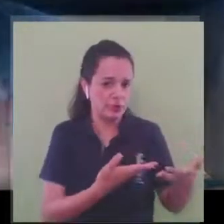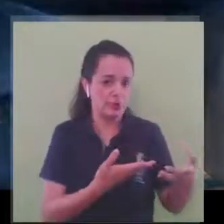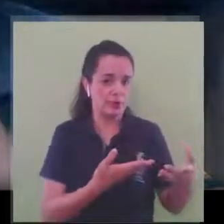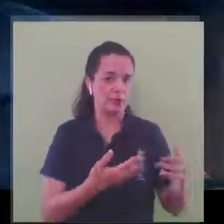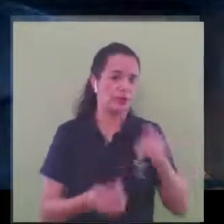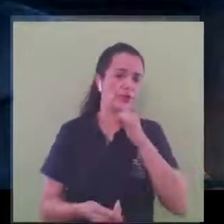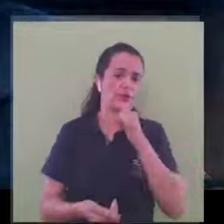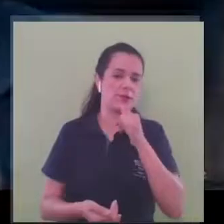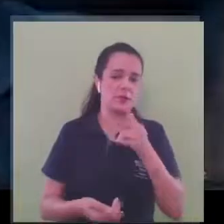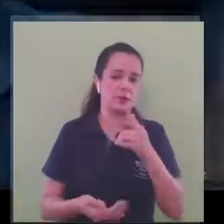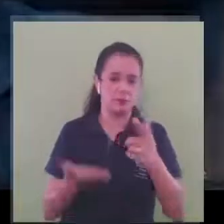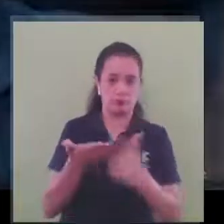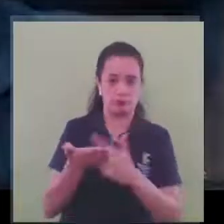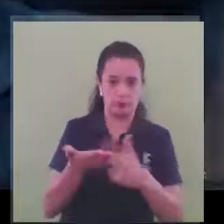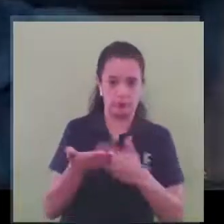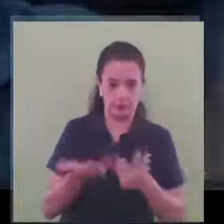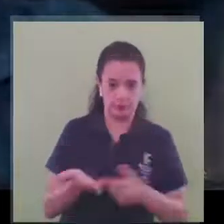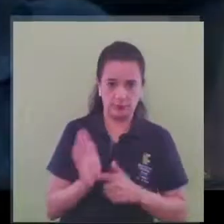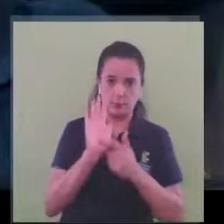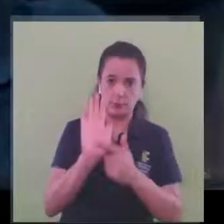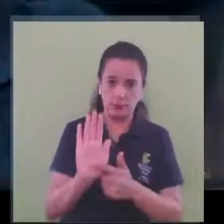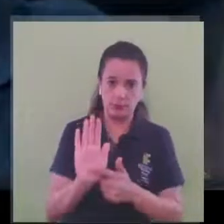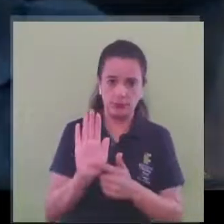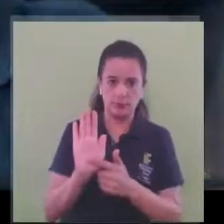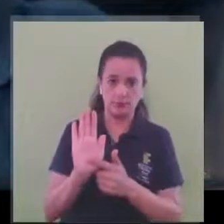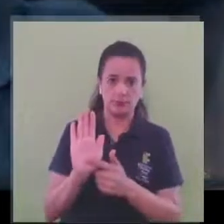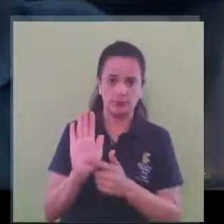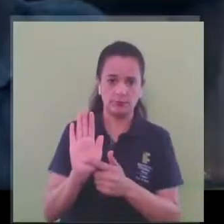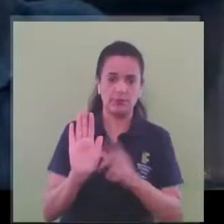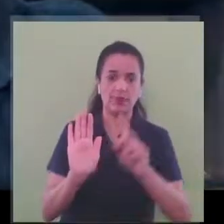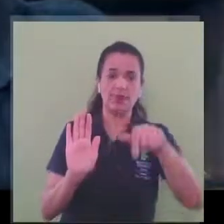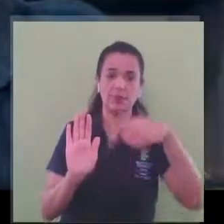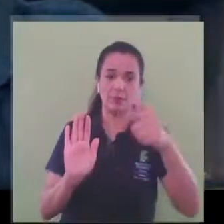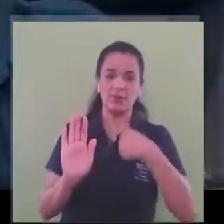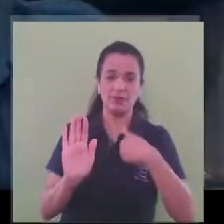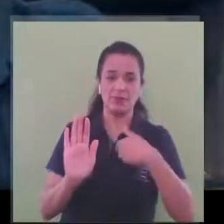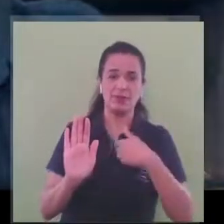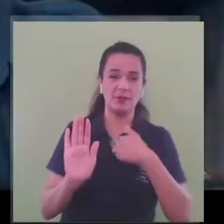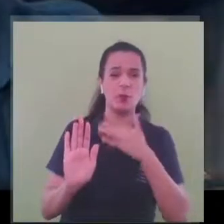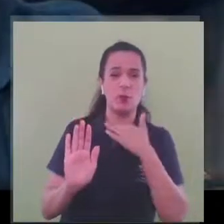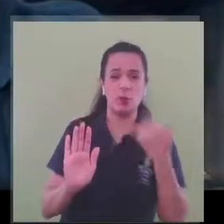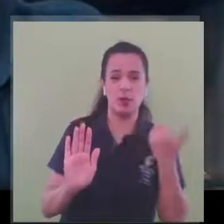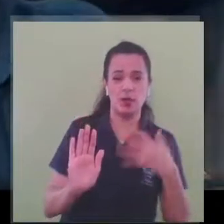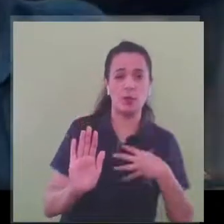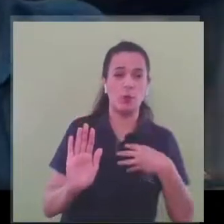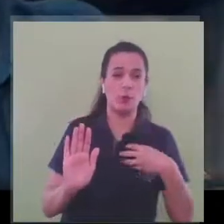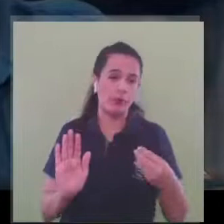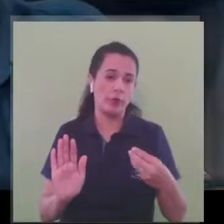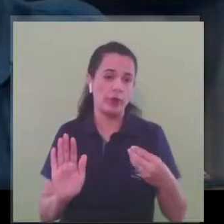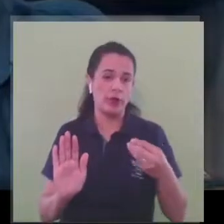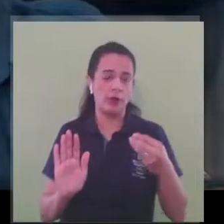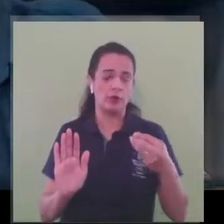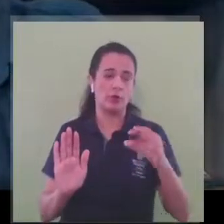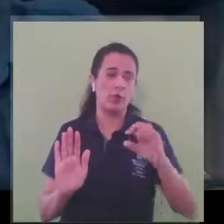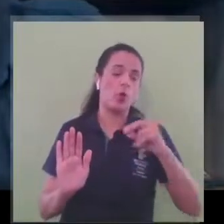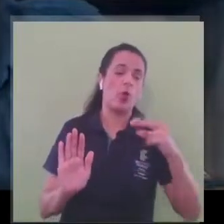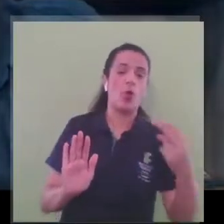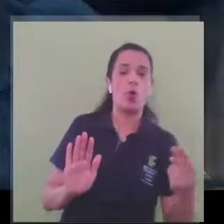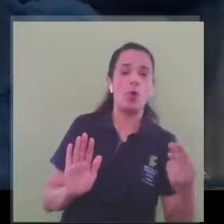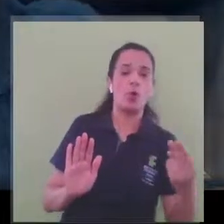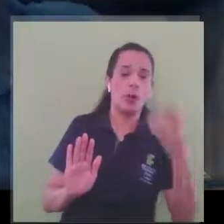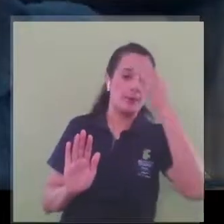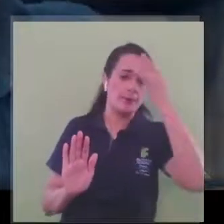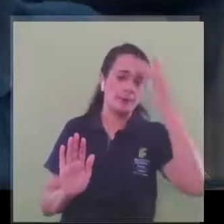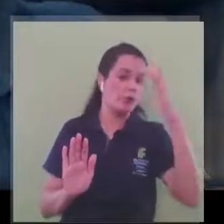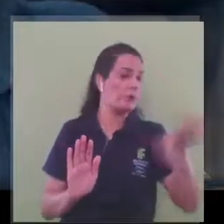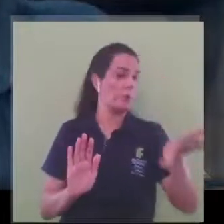aqui, eu seguro nas minhas mãos. Depois que eu morrer, provavelmente ou meus filhos ou alguém vai acabar